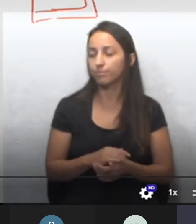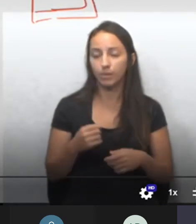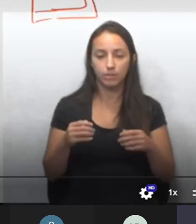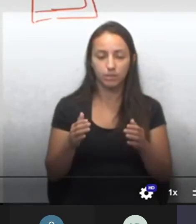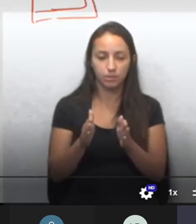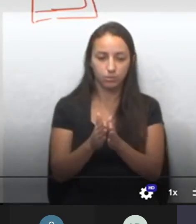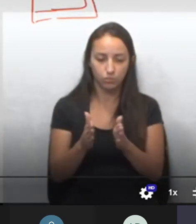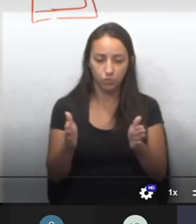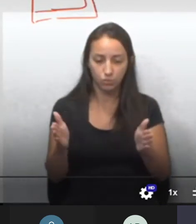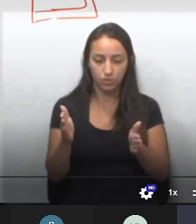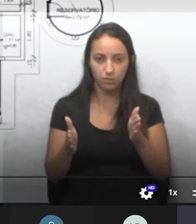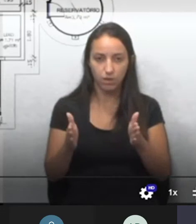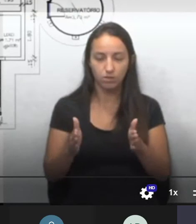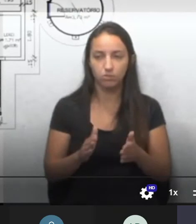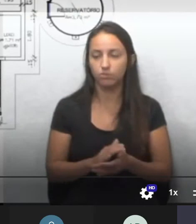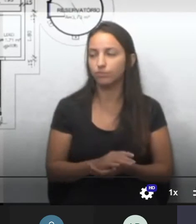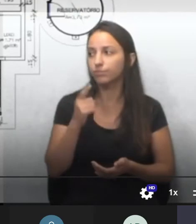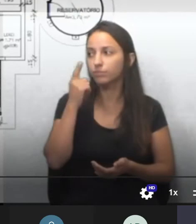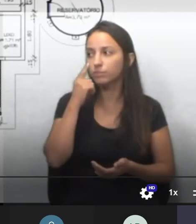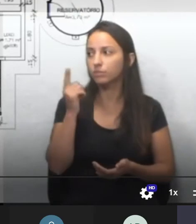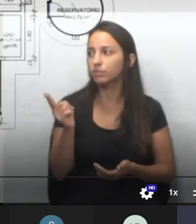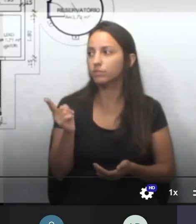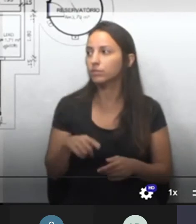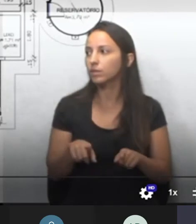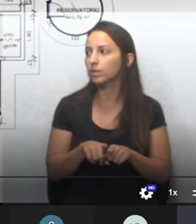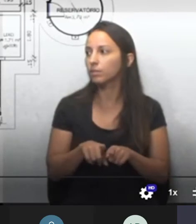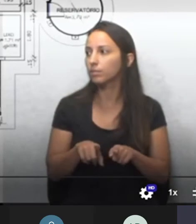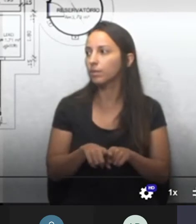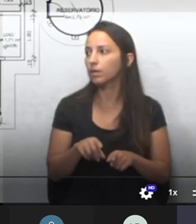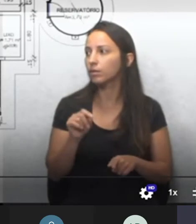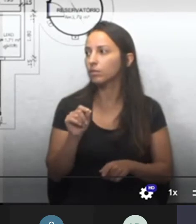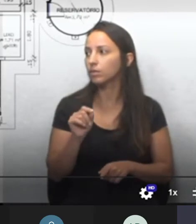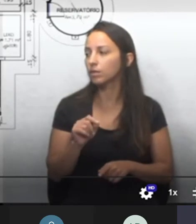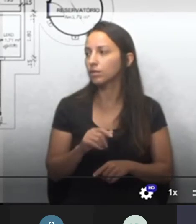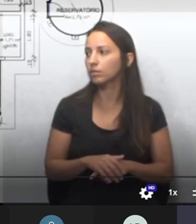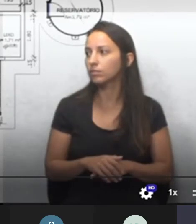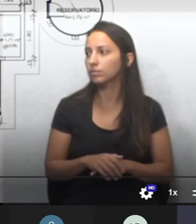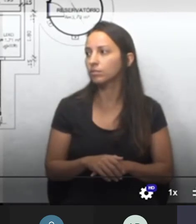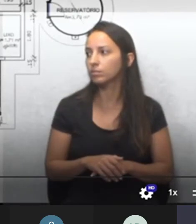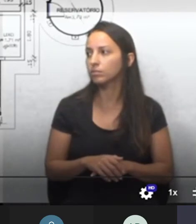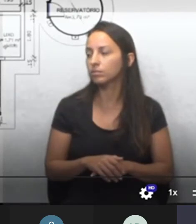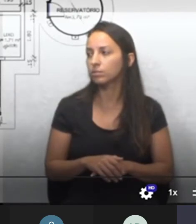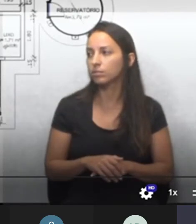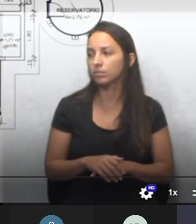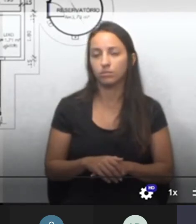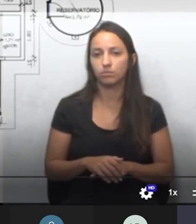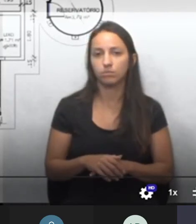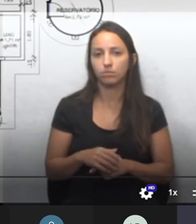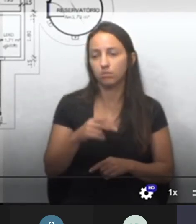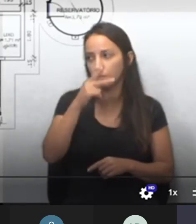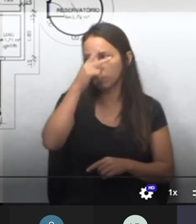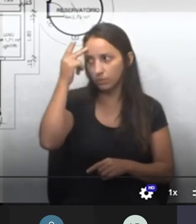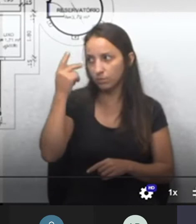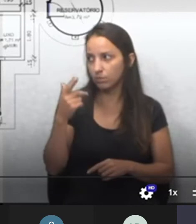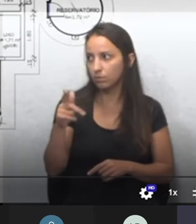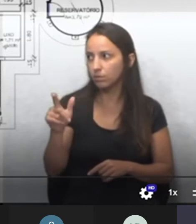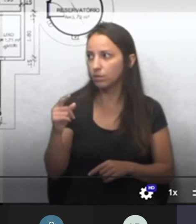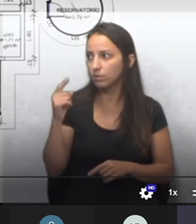Um pouco mais para o lado. E, preferencialmente, olha, sem que alguém esteja do outro lado. Vem alguém